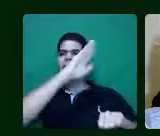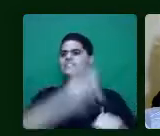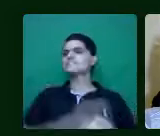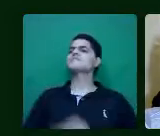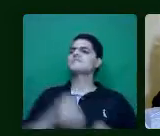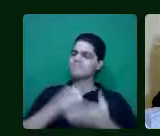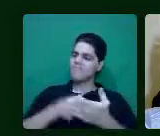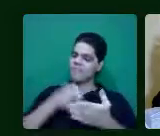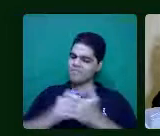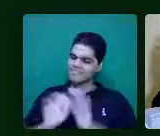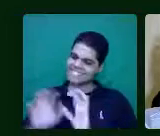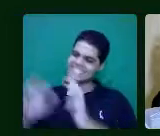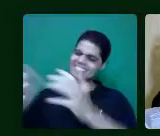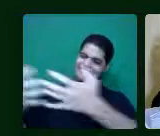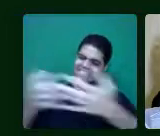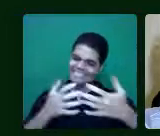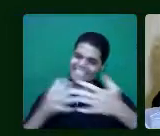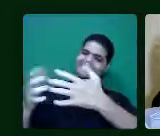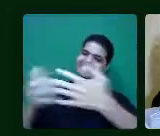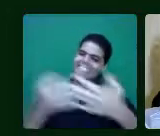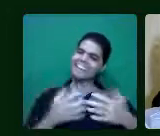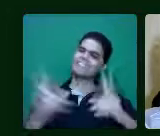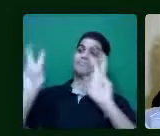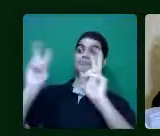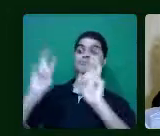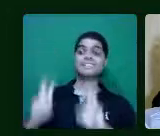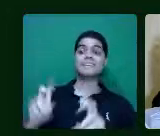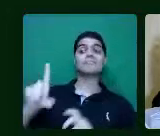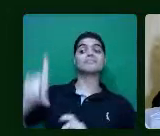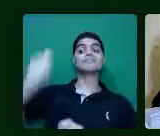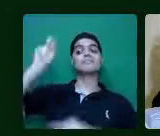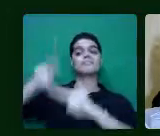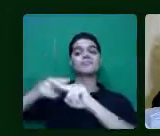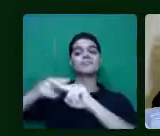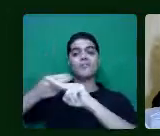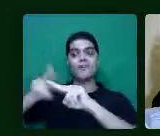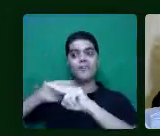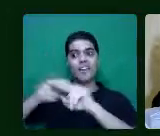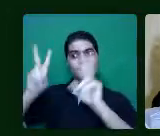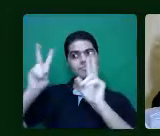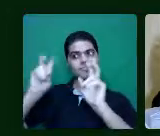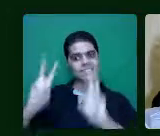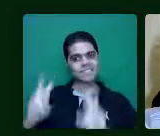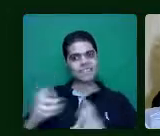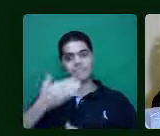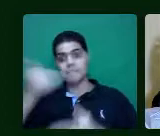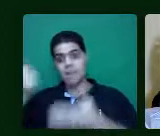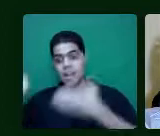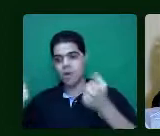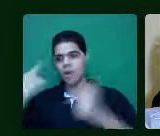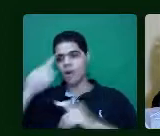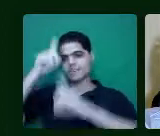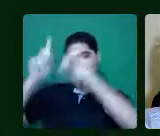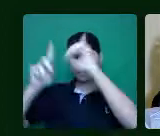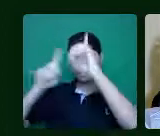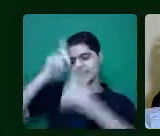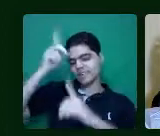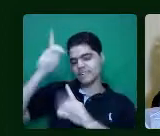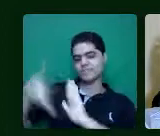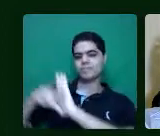vocês. Então, coloquem o chocolate com o que vocês têm de melhor no território de